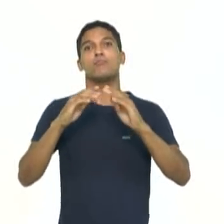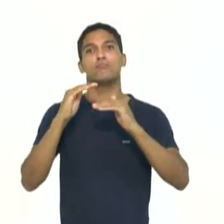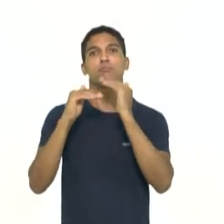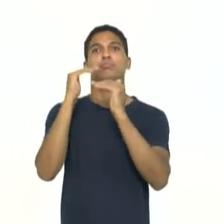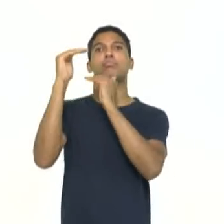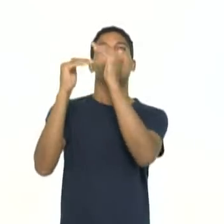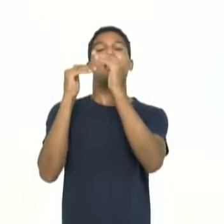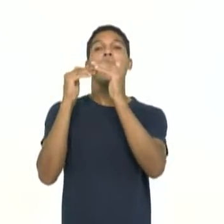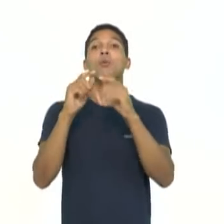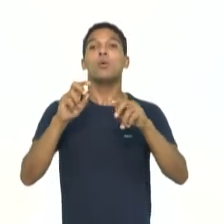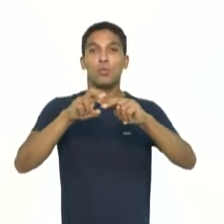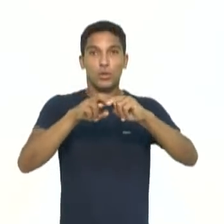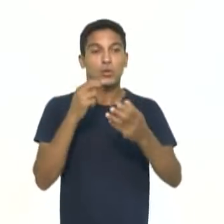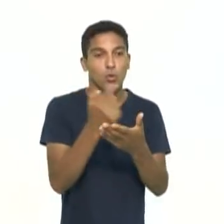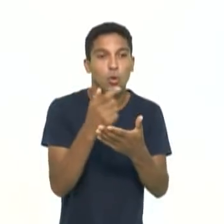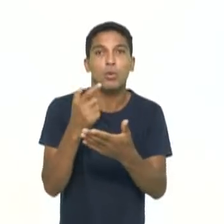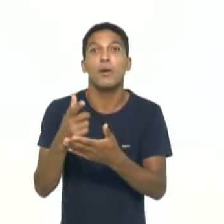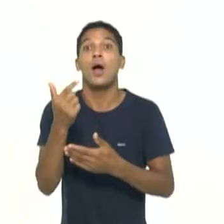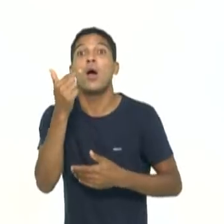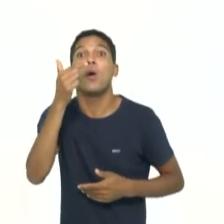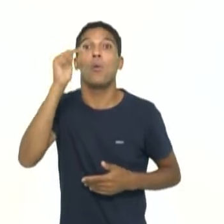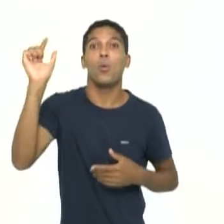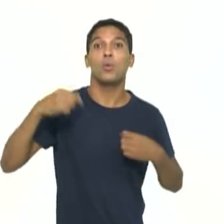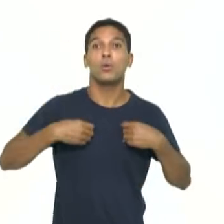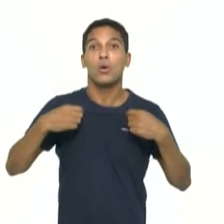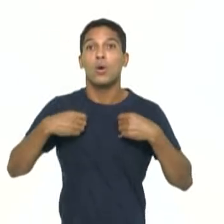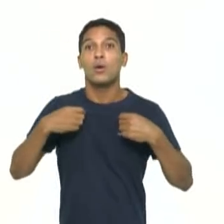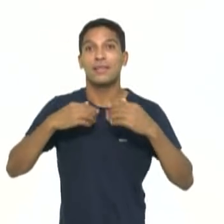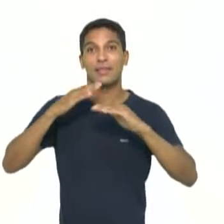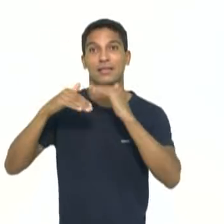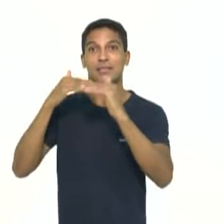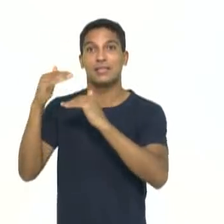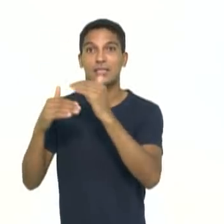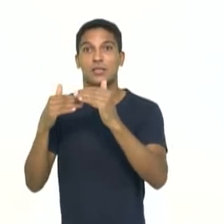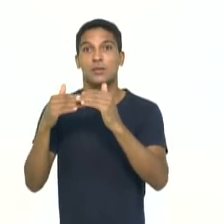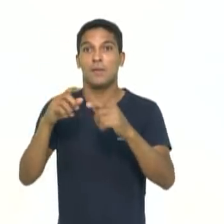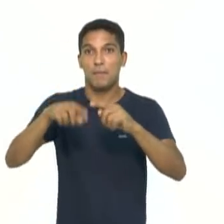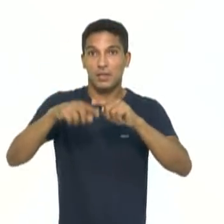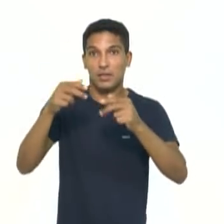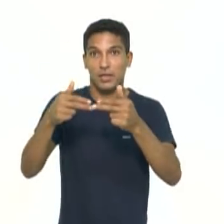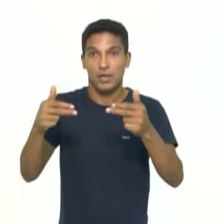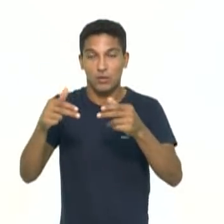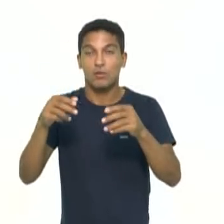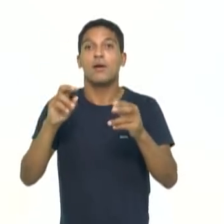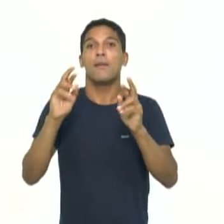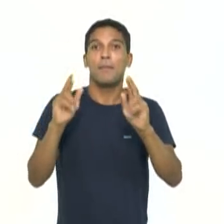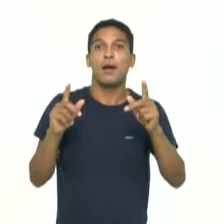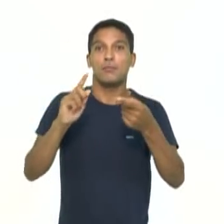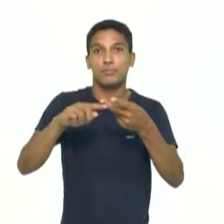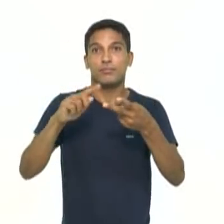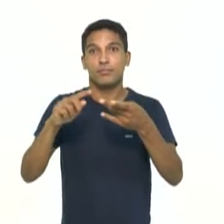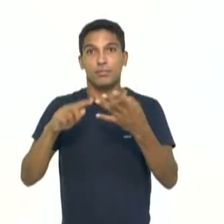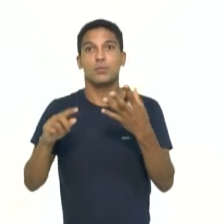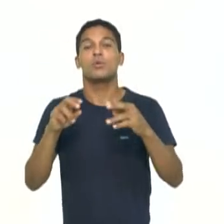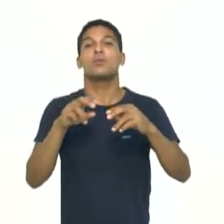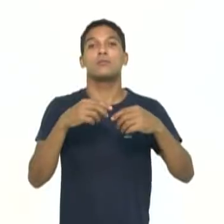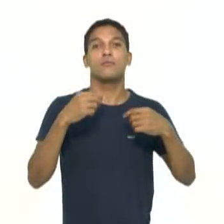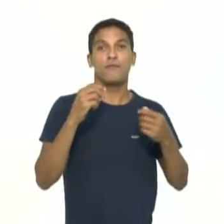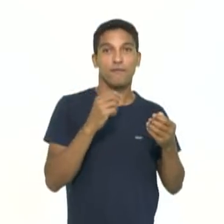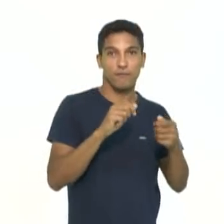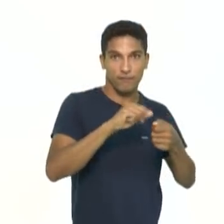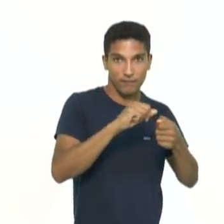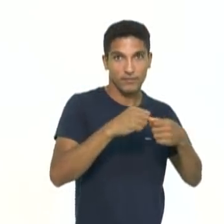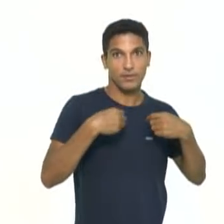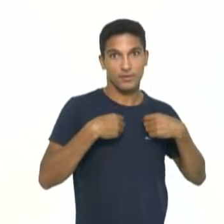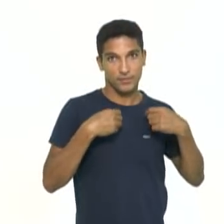outros materiais, por isso que os trajes são diferentes, né, professora? Exatamente. E também havia uma diferenciação importante. Havia o